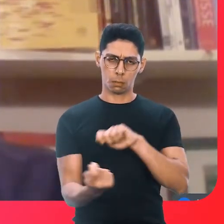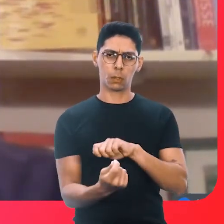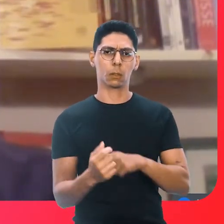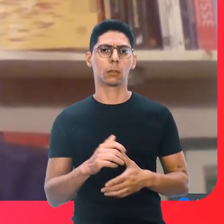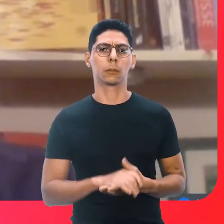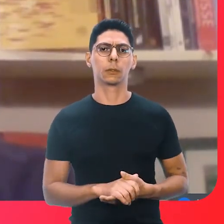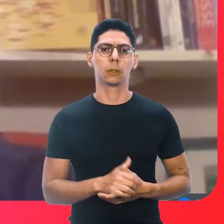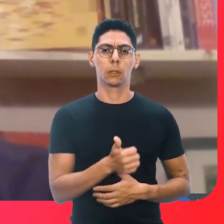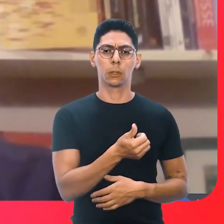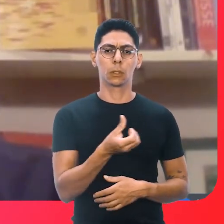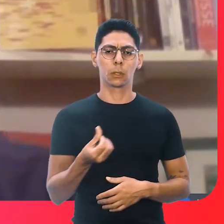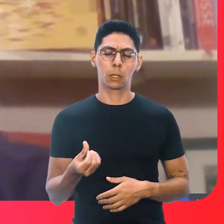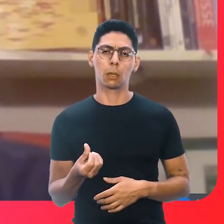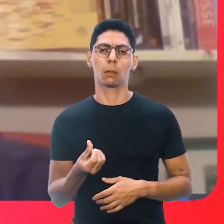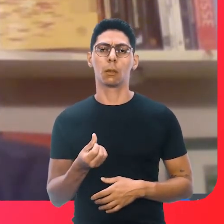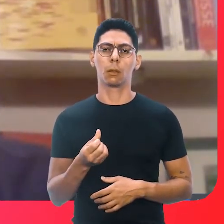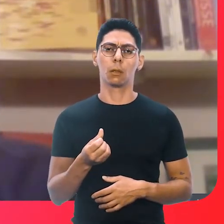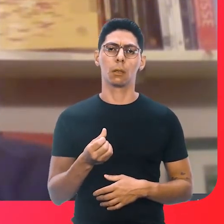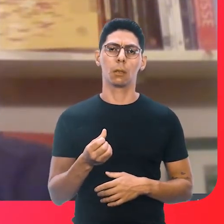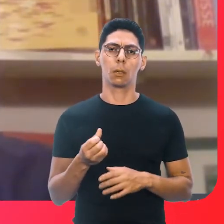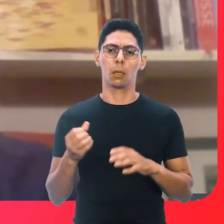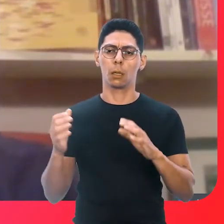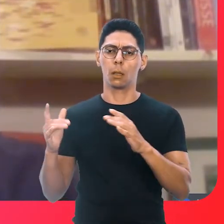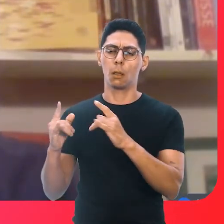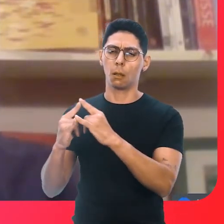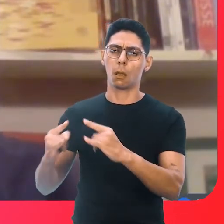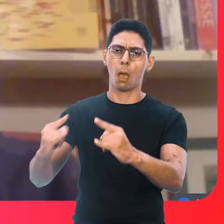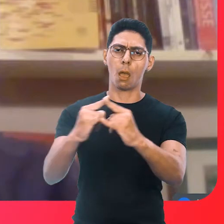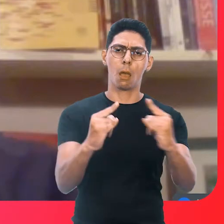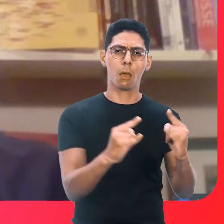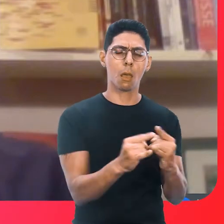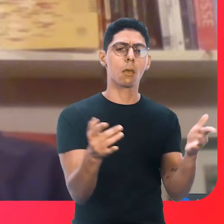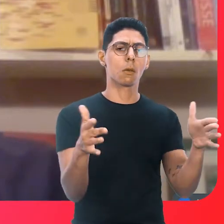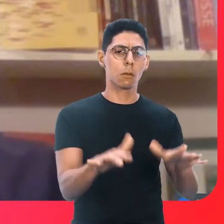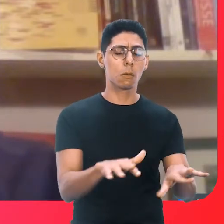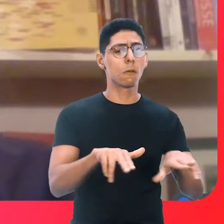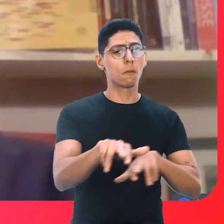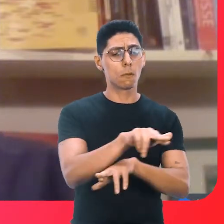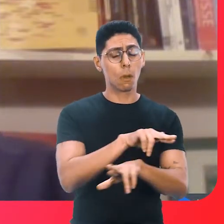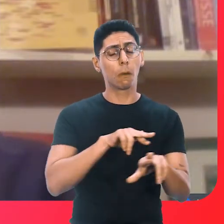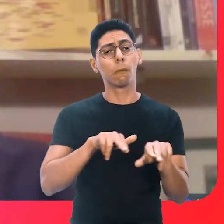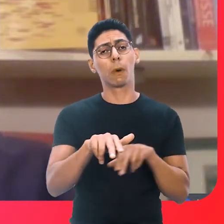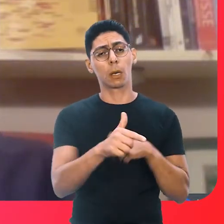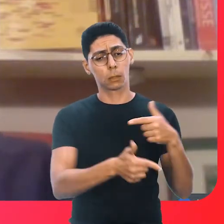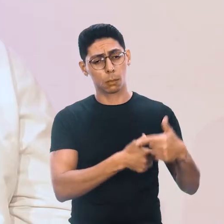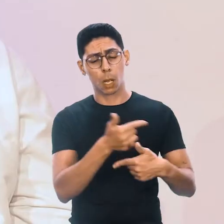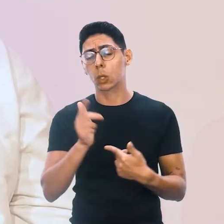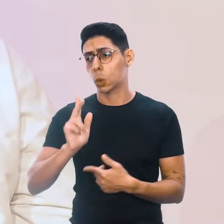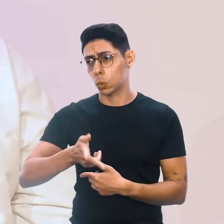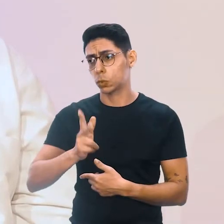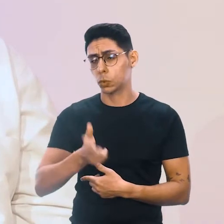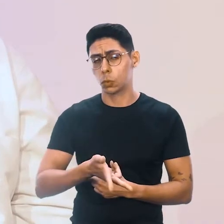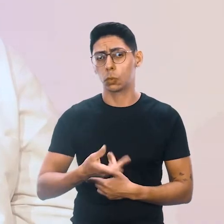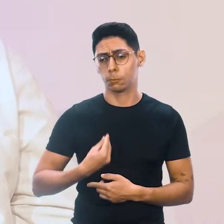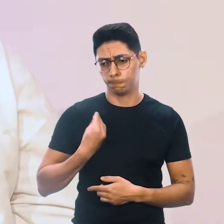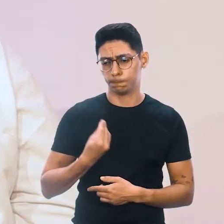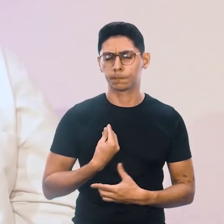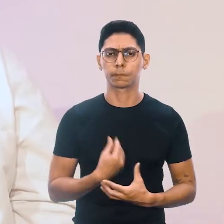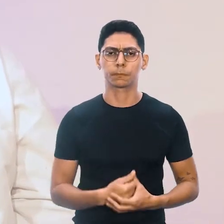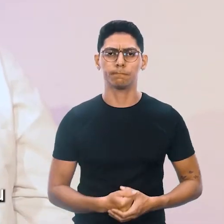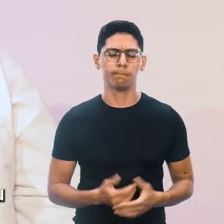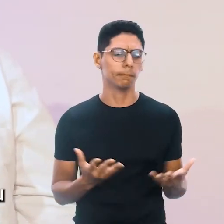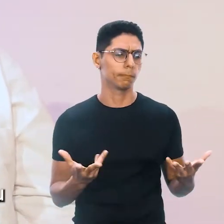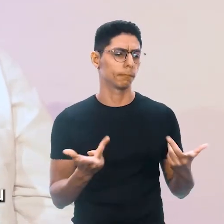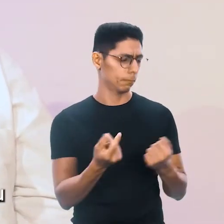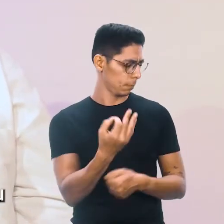16 residências inclusivas e vários outros serviços que estão ainda hoje em funcionamento. Maravilha, é